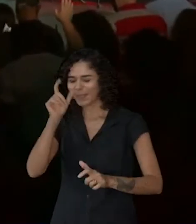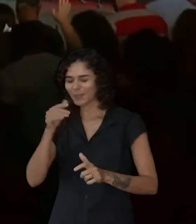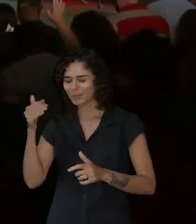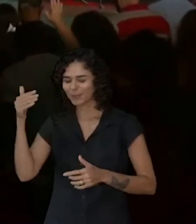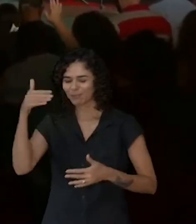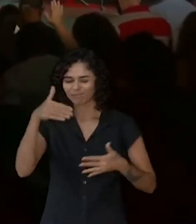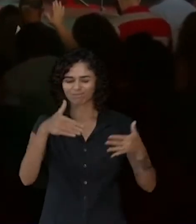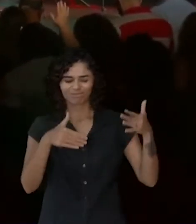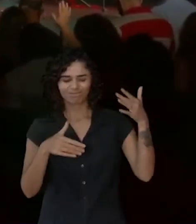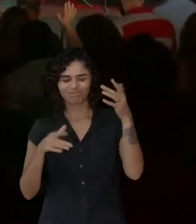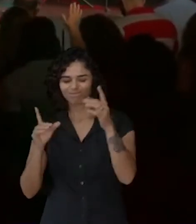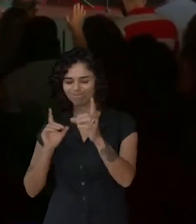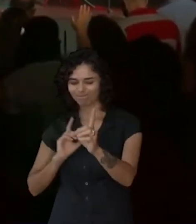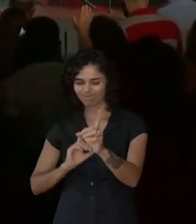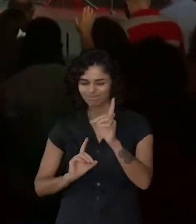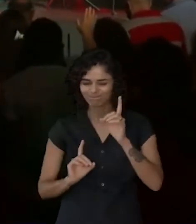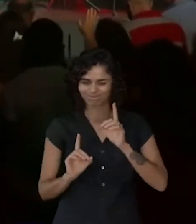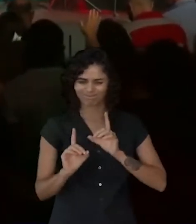para segunda-feira.